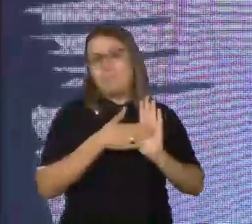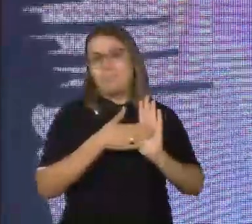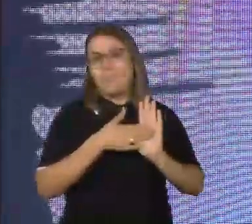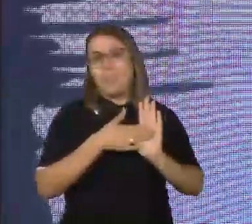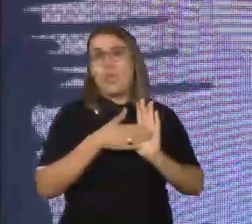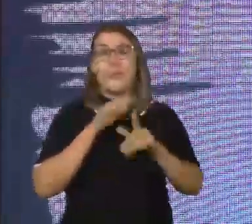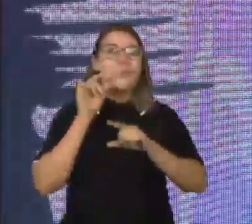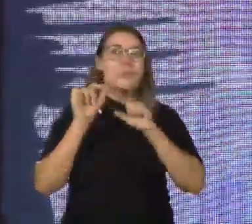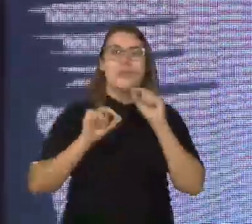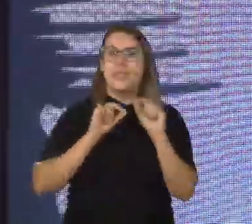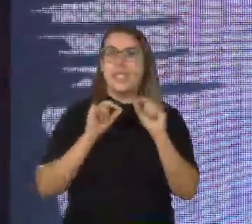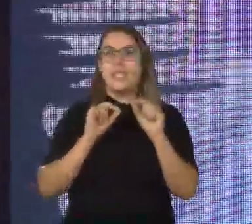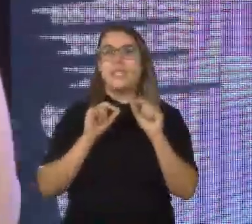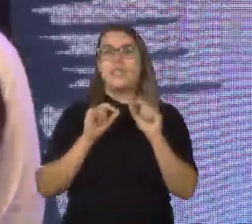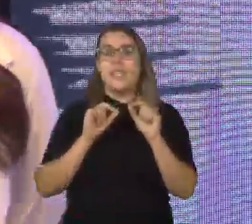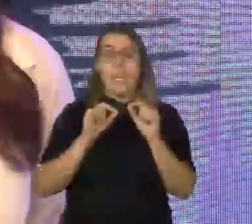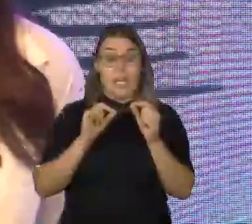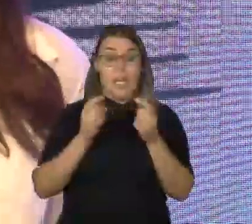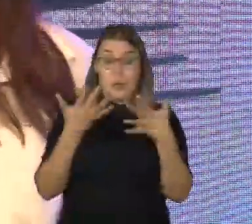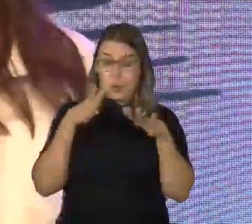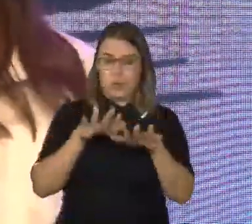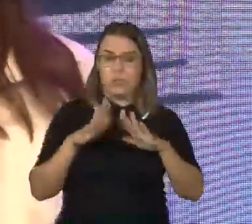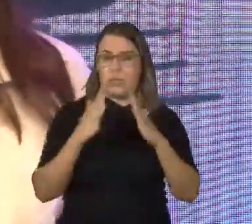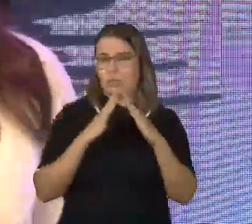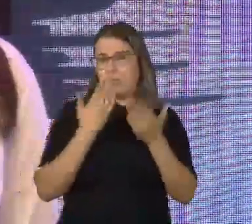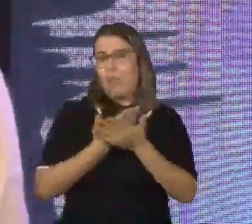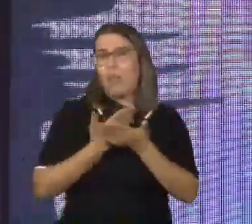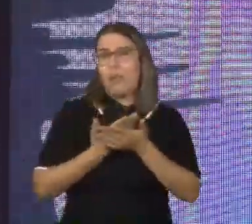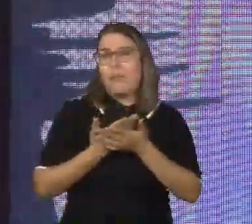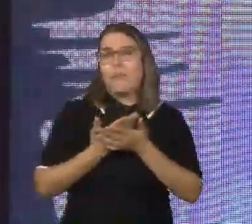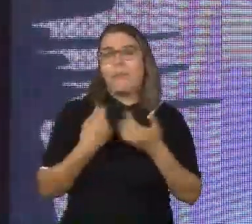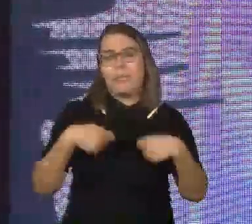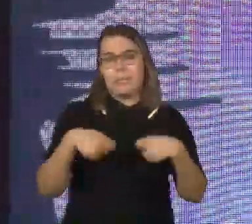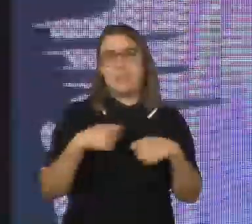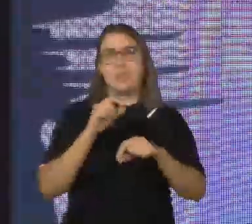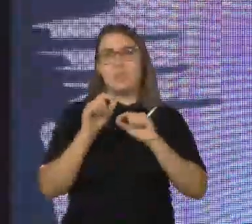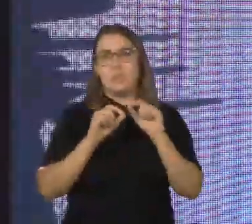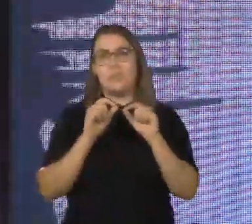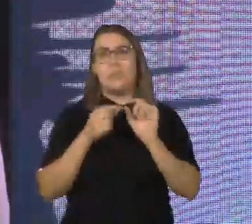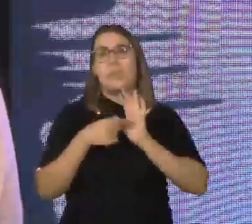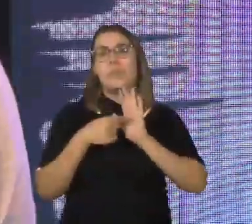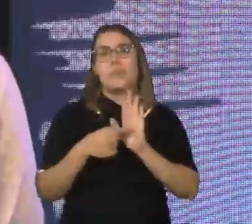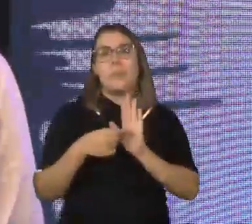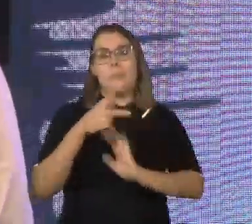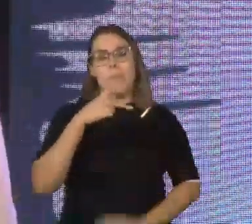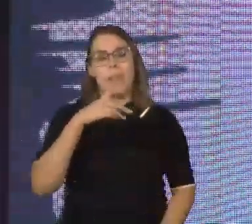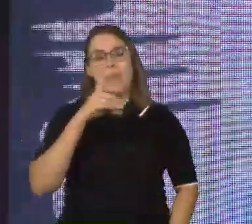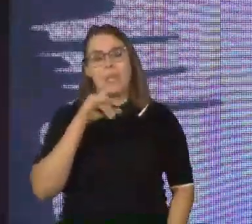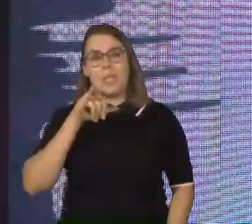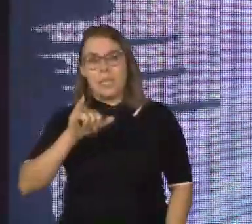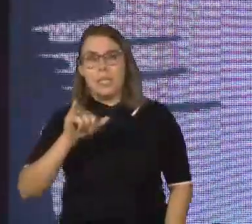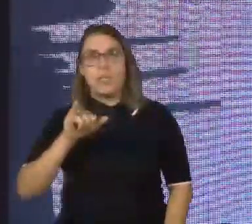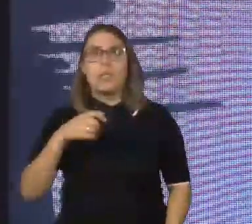abordagem escolar é que tem que estar preparada para receber as diferenças. Te oferecer o PDI,